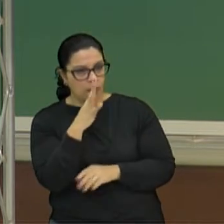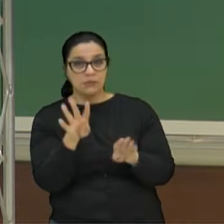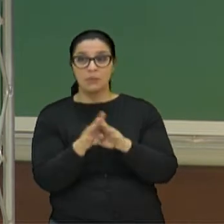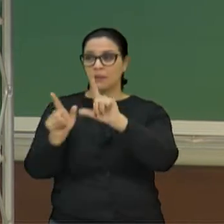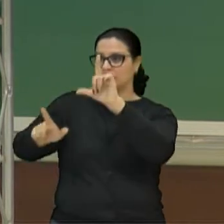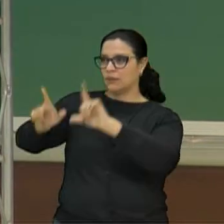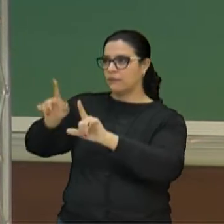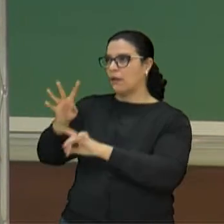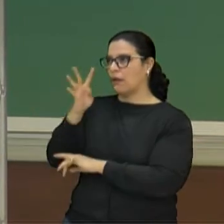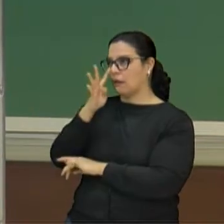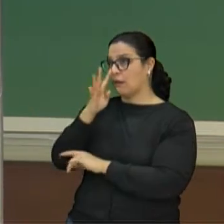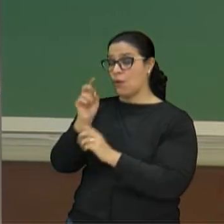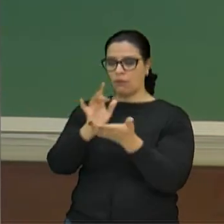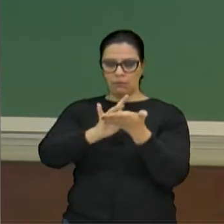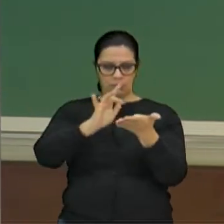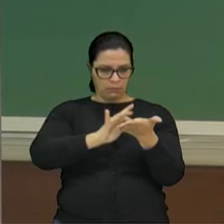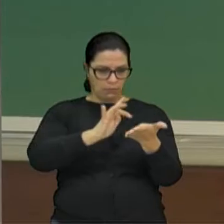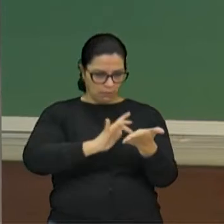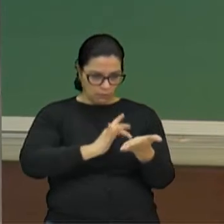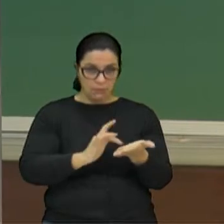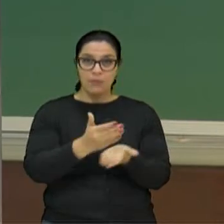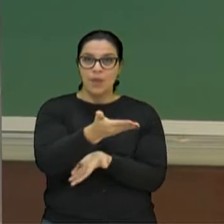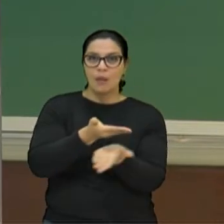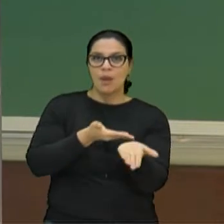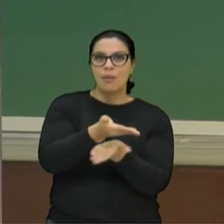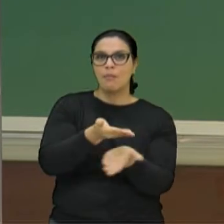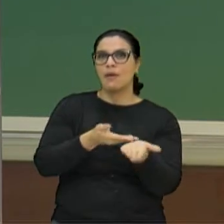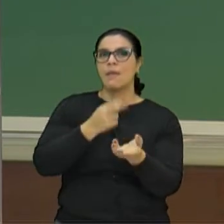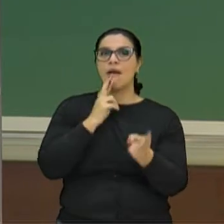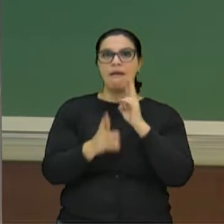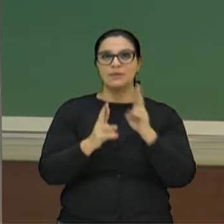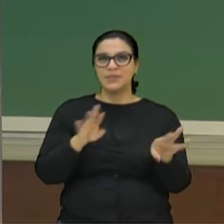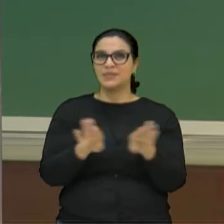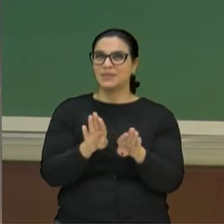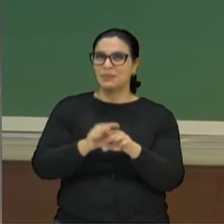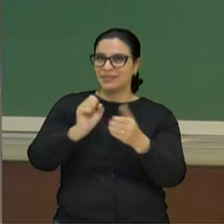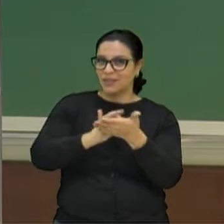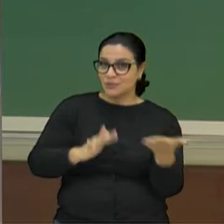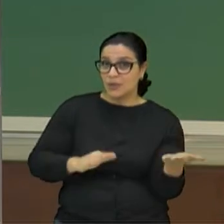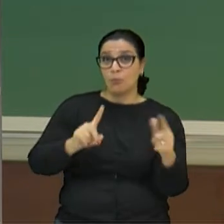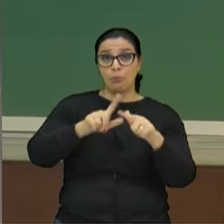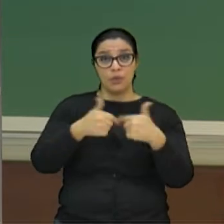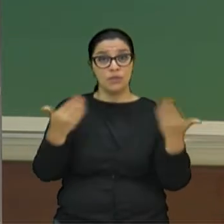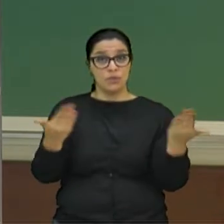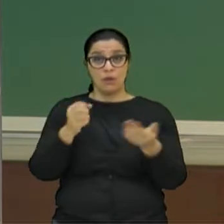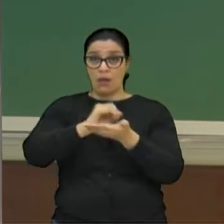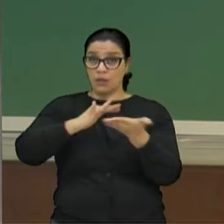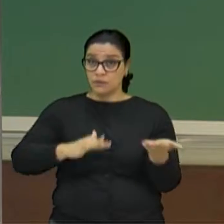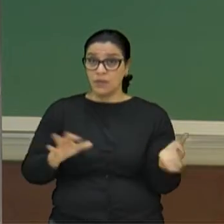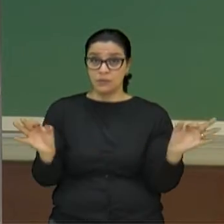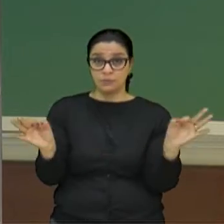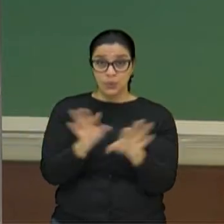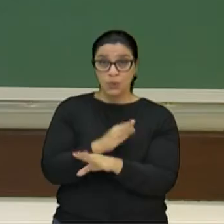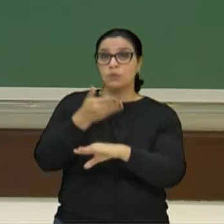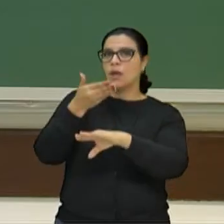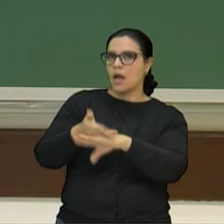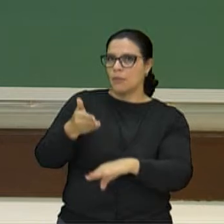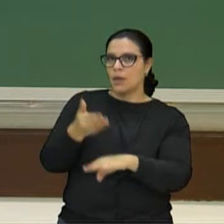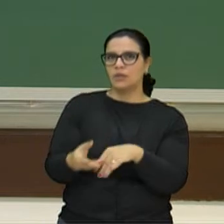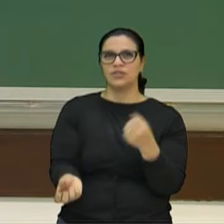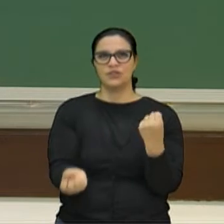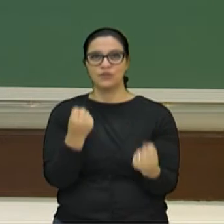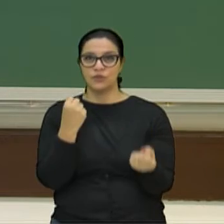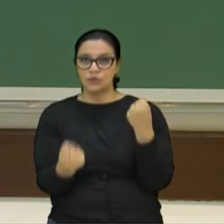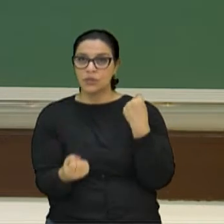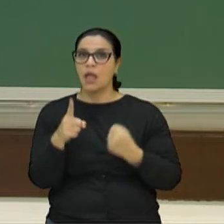frente da TV, no celular, interagindo, respondendo. Então, após a realização dessas atividades, a prática da ginástica